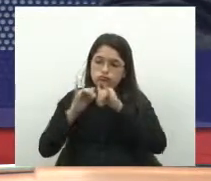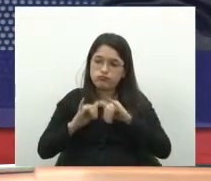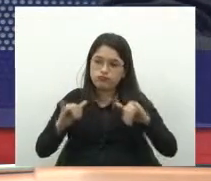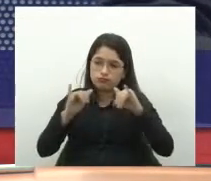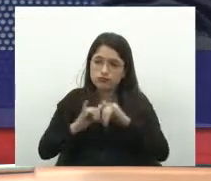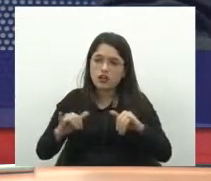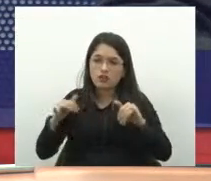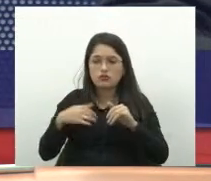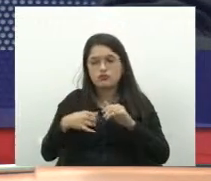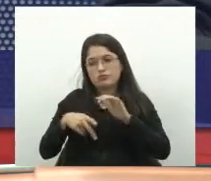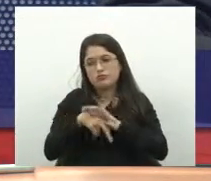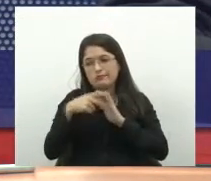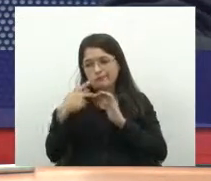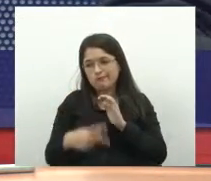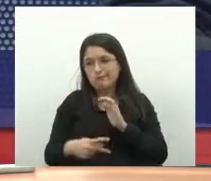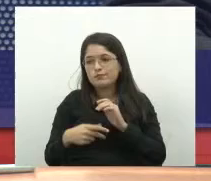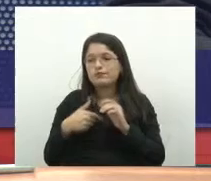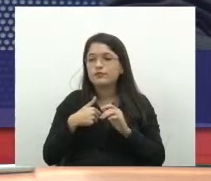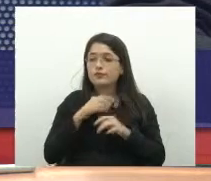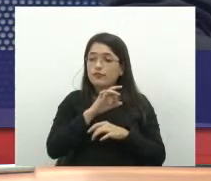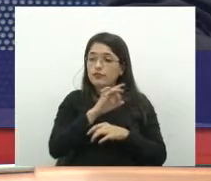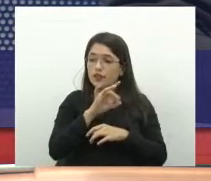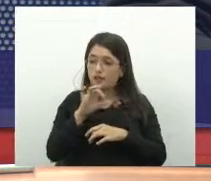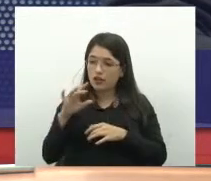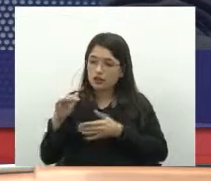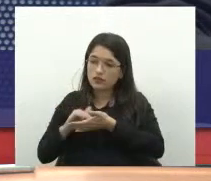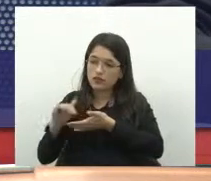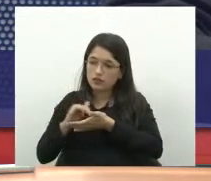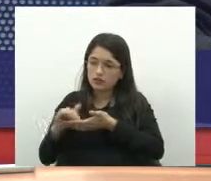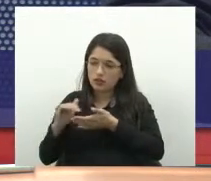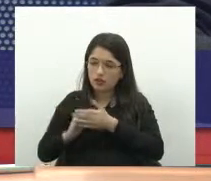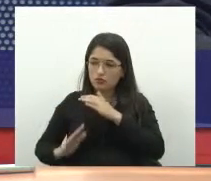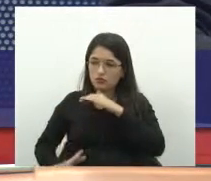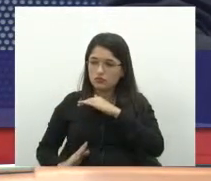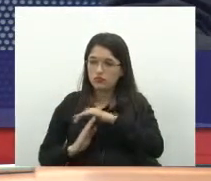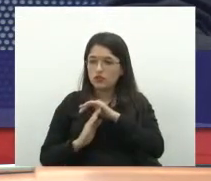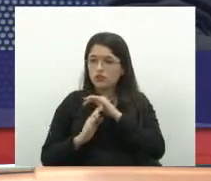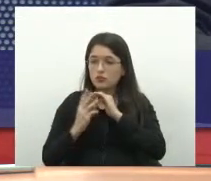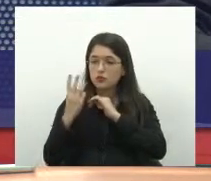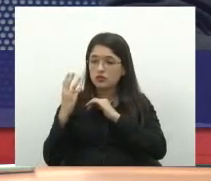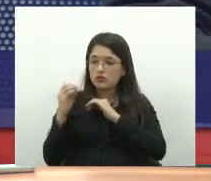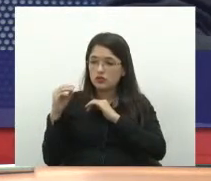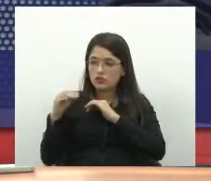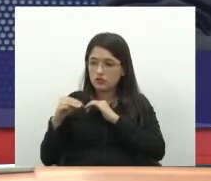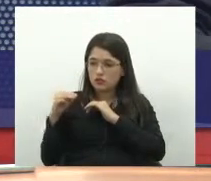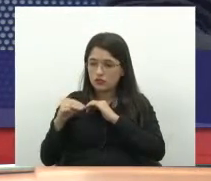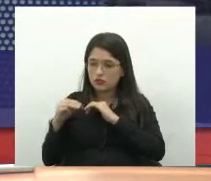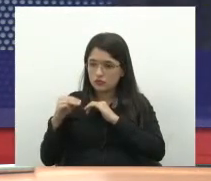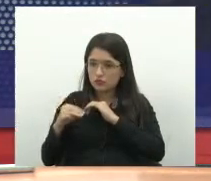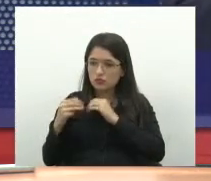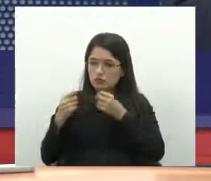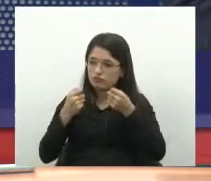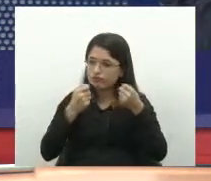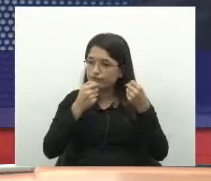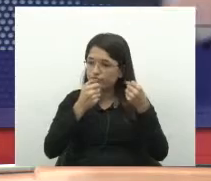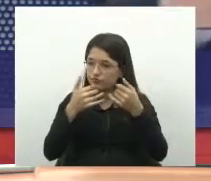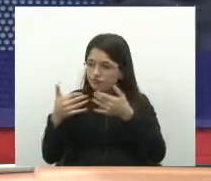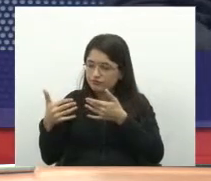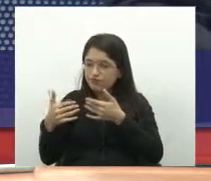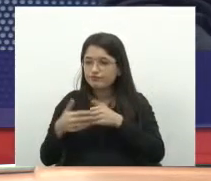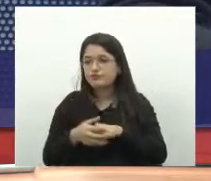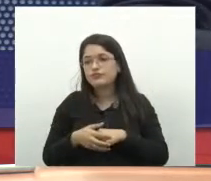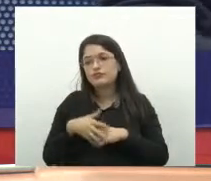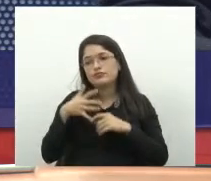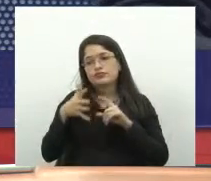município. Cada secretário convocado terá um prazo máximo de 30 minutos para sua explanação.